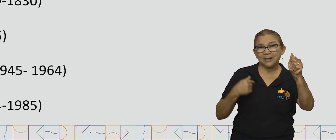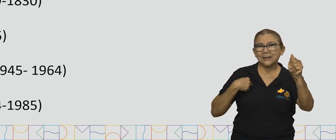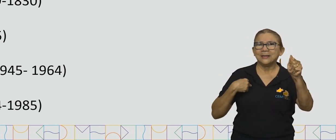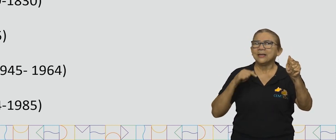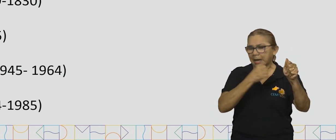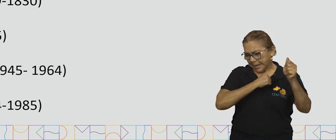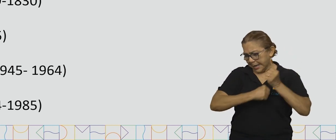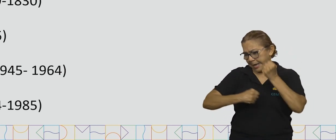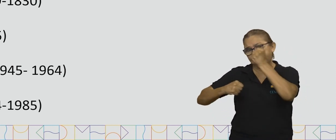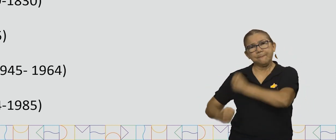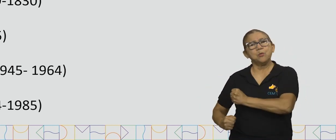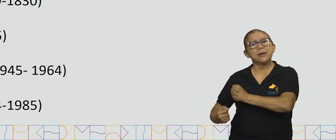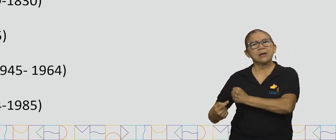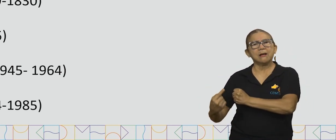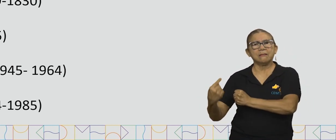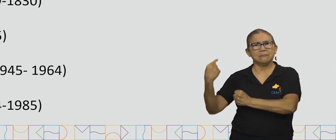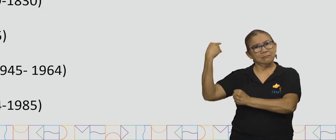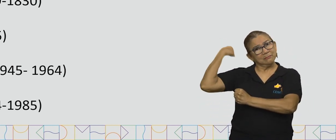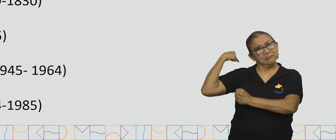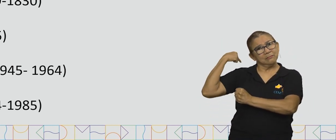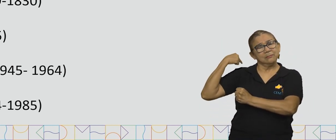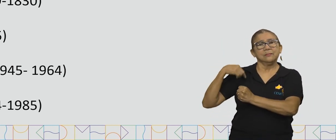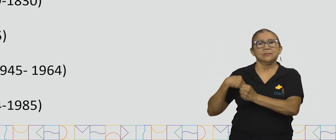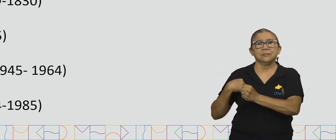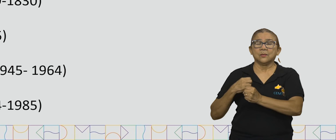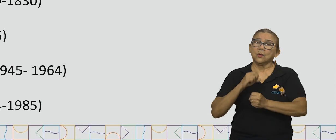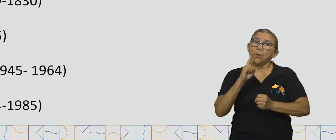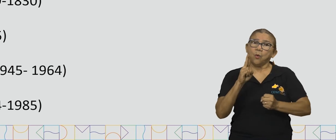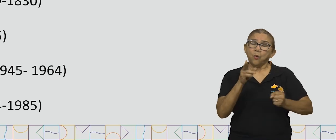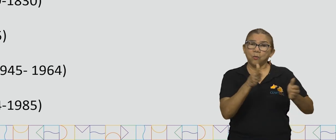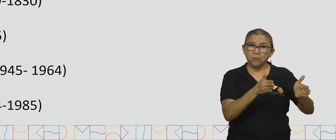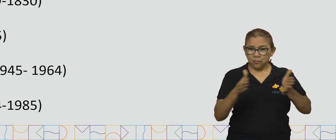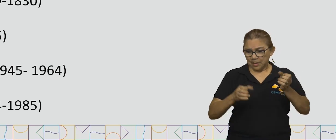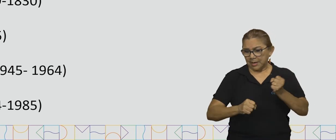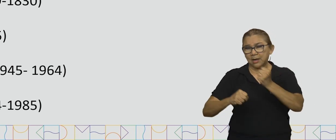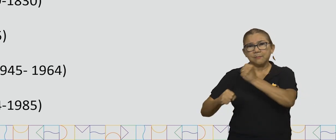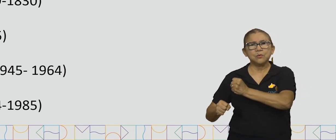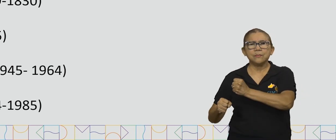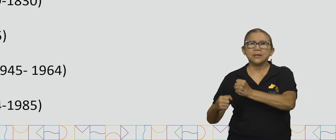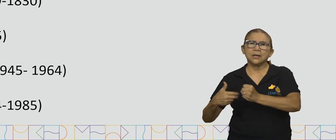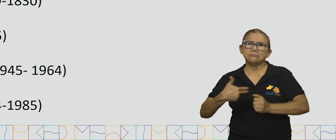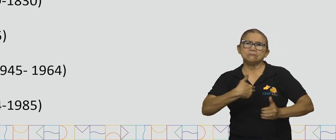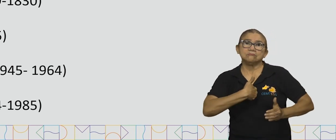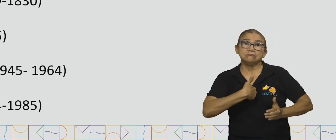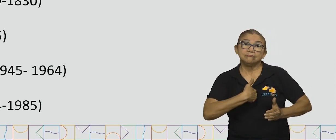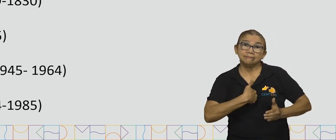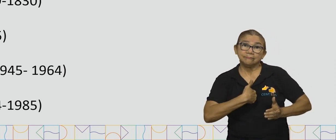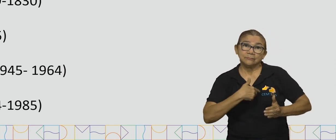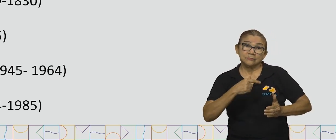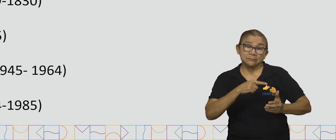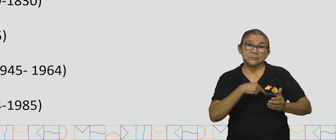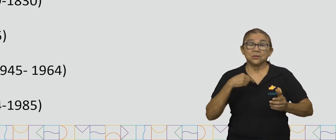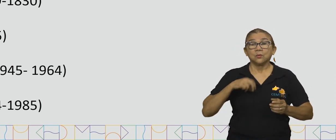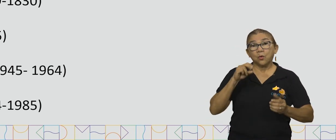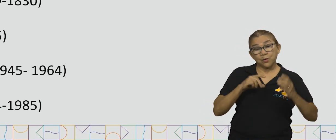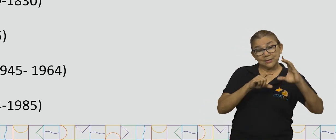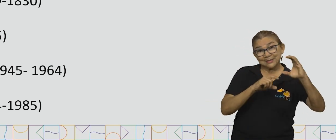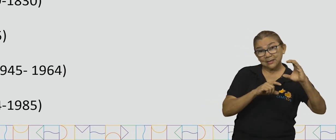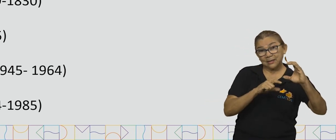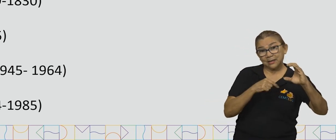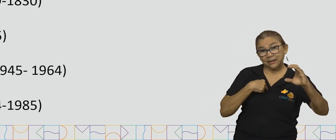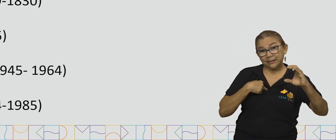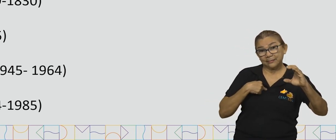Velha. Alternativa B, Era Vargas. Alternativa C, República Populista.